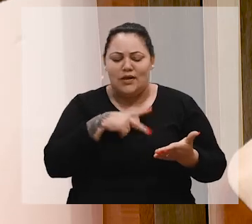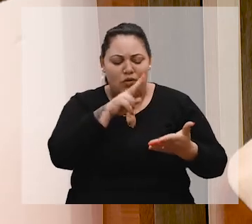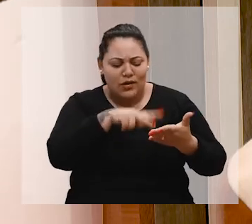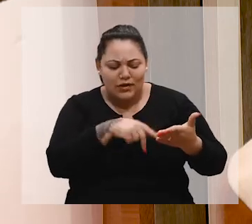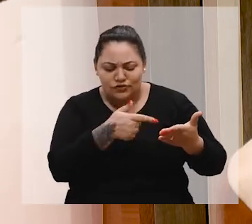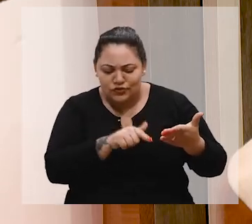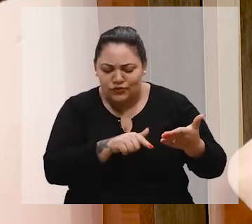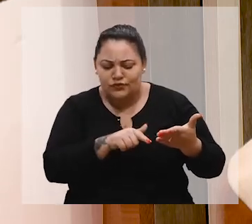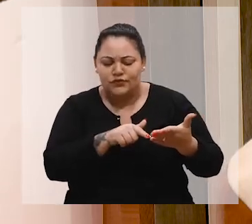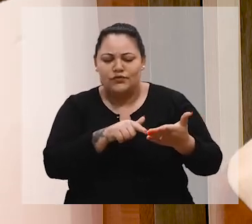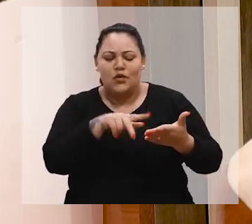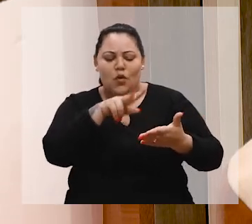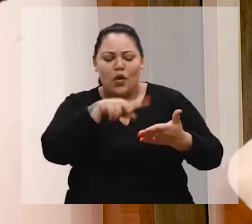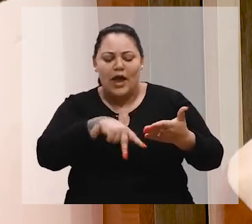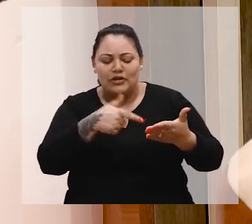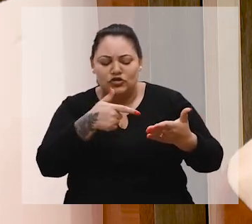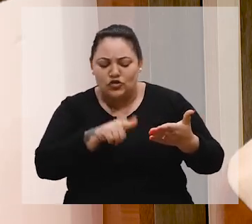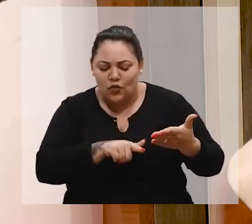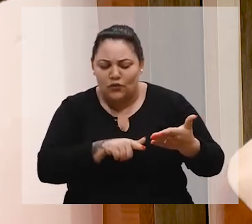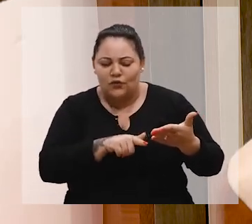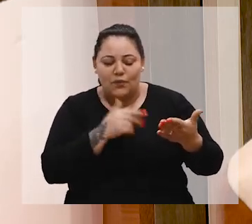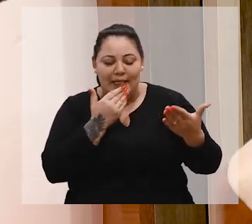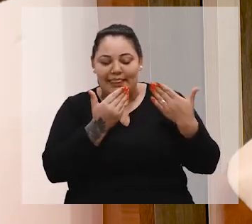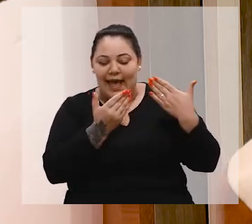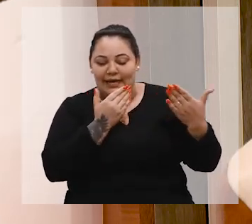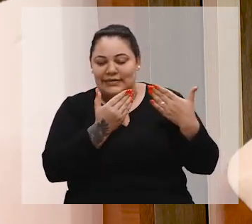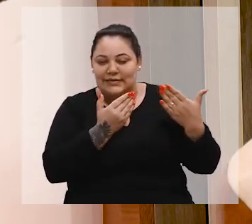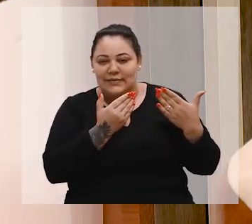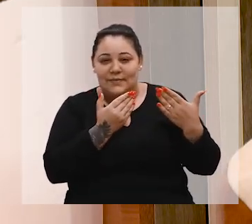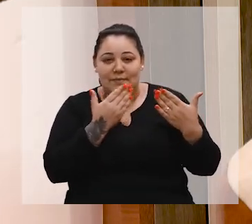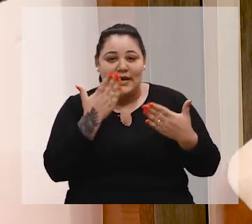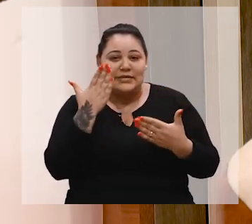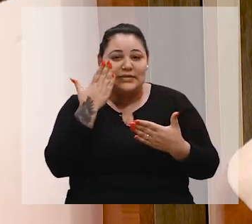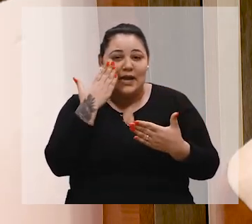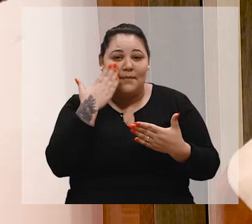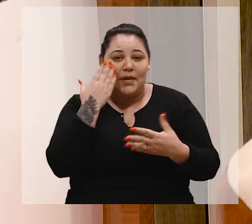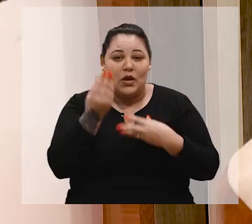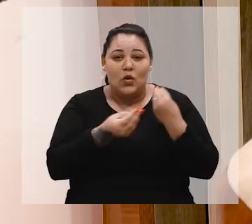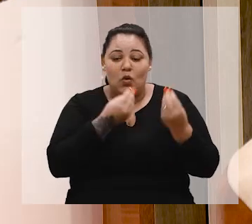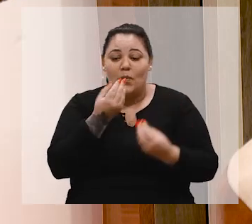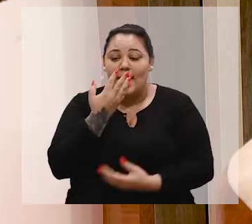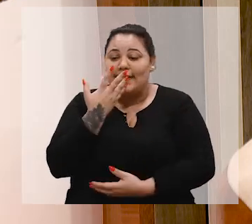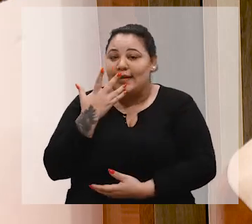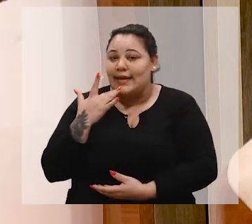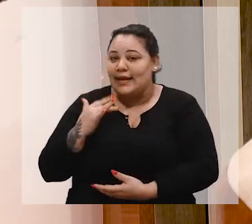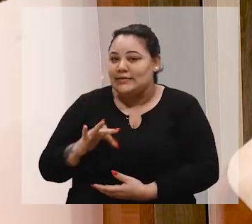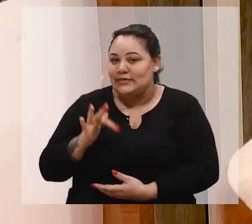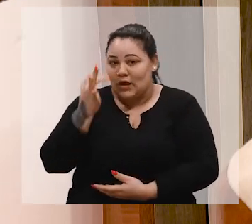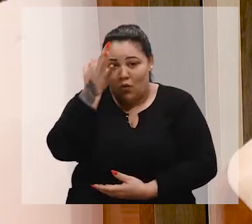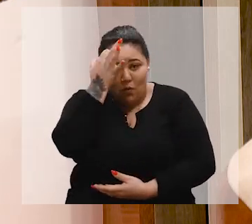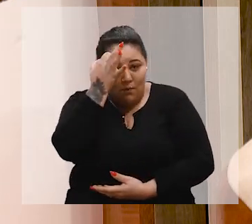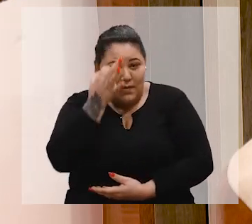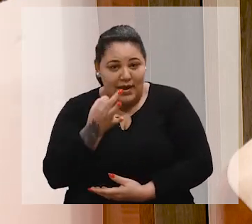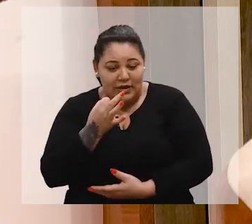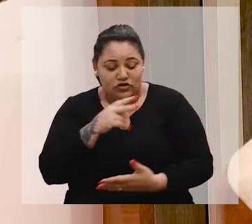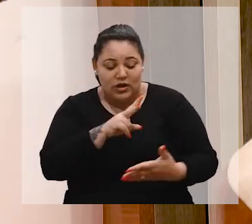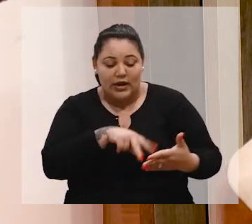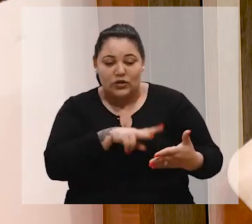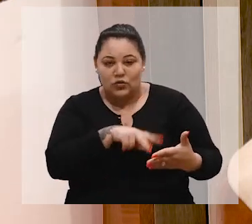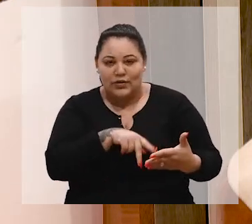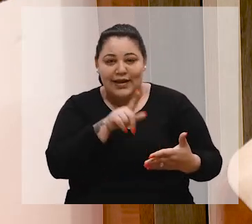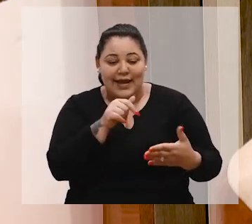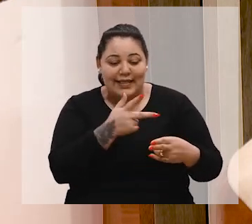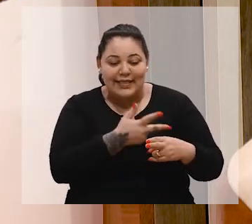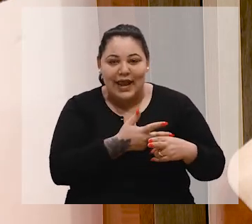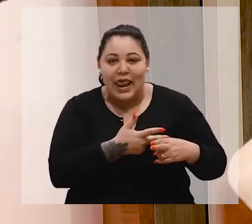tantas revisões de uma análise de como a criança vai entender aquela leitura. Então, ele é muito delicado, ele é